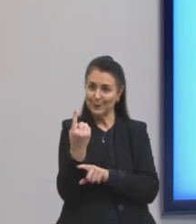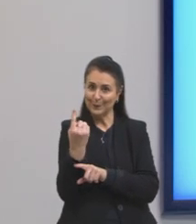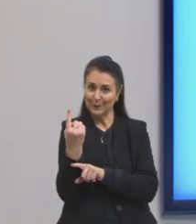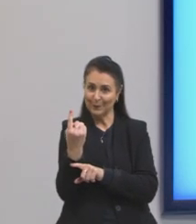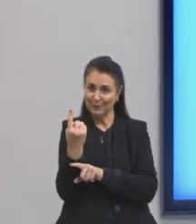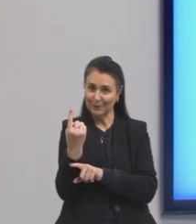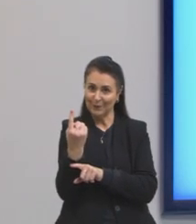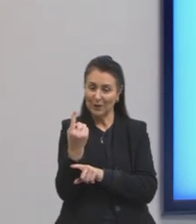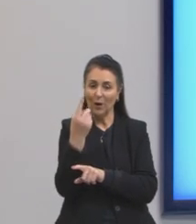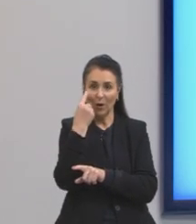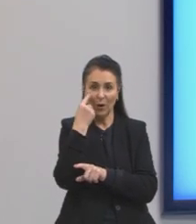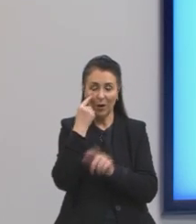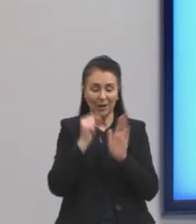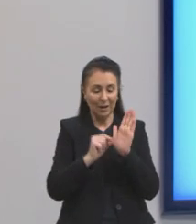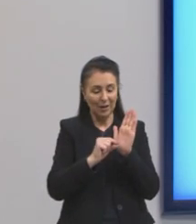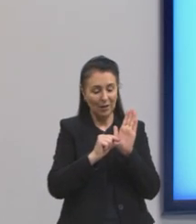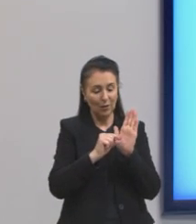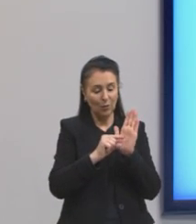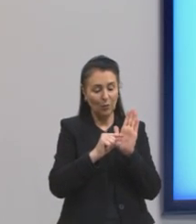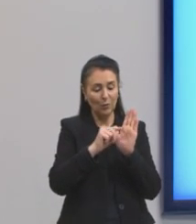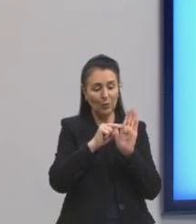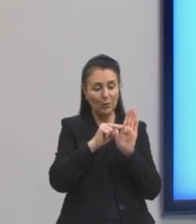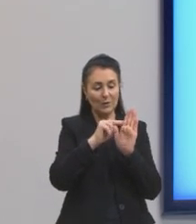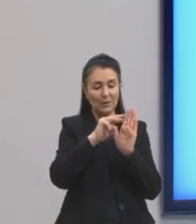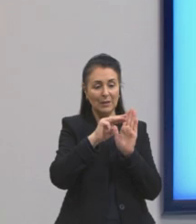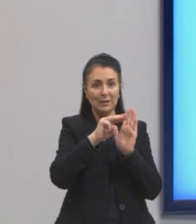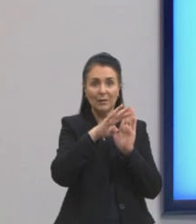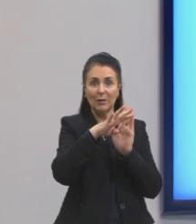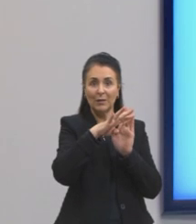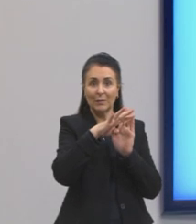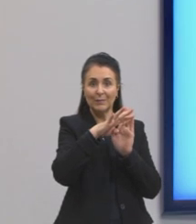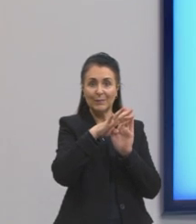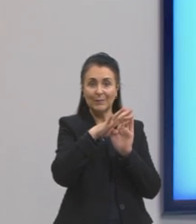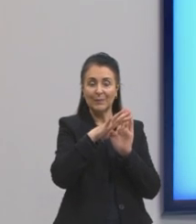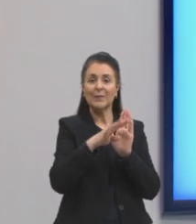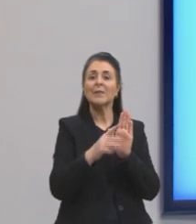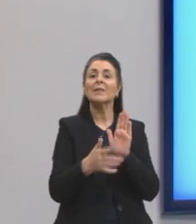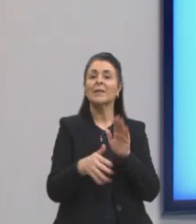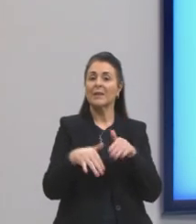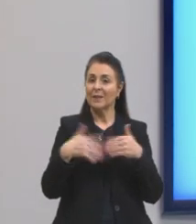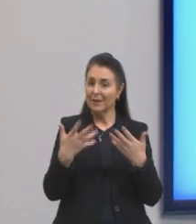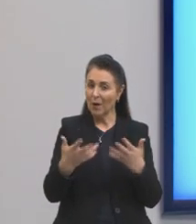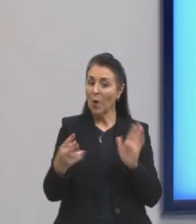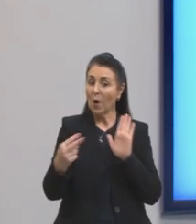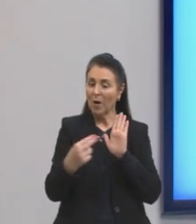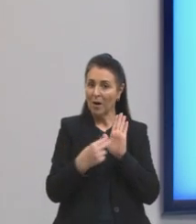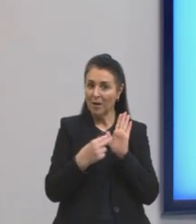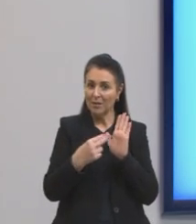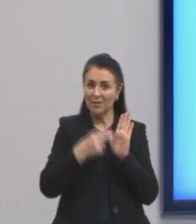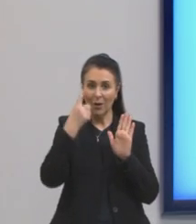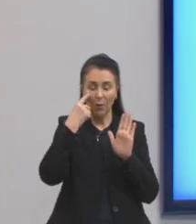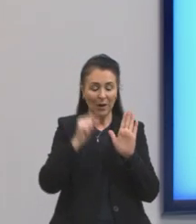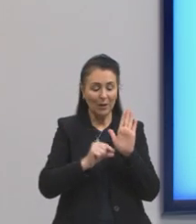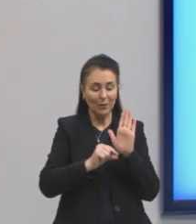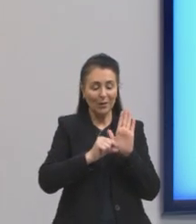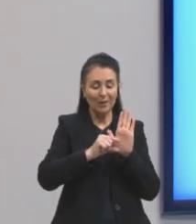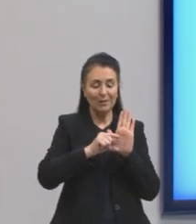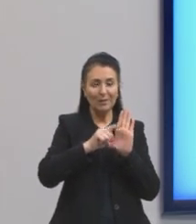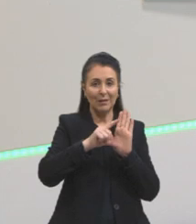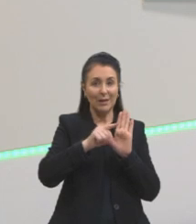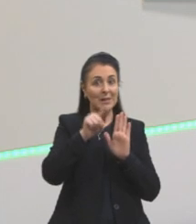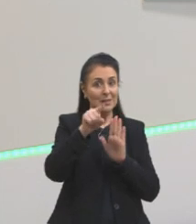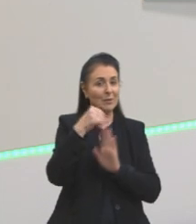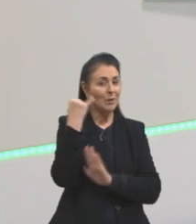numeração ao mesmo ver pela escala um dois três quatro Basta ver pela escala e isso é